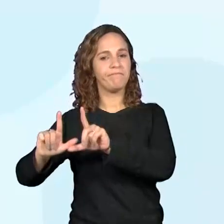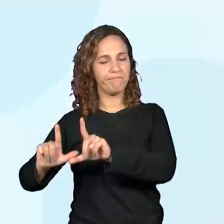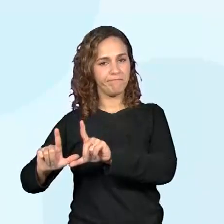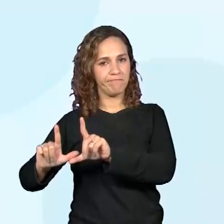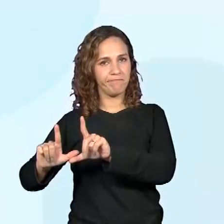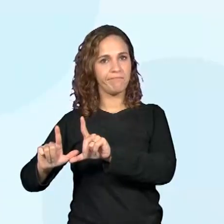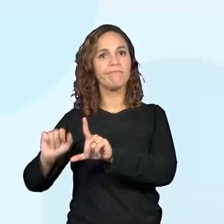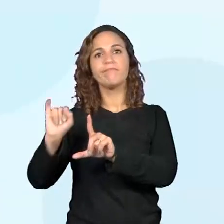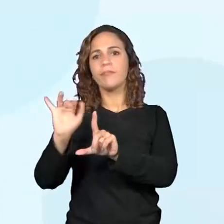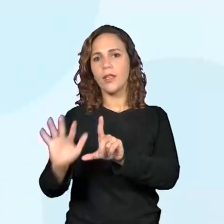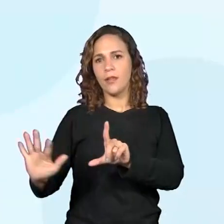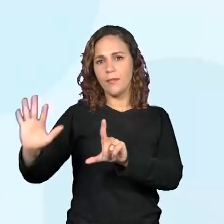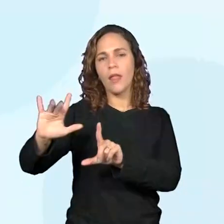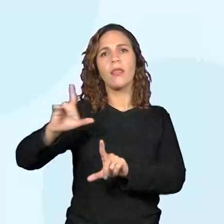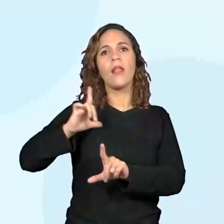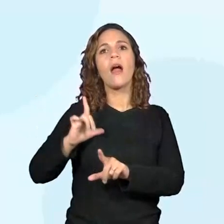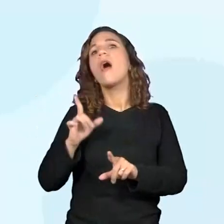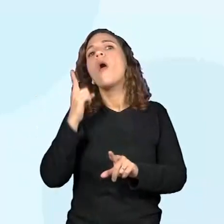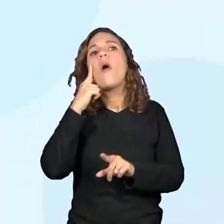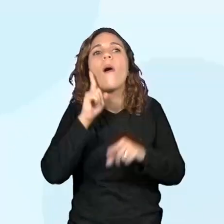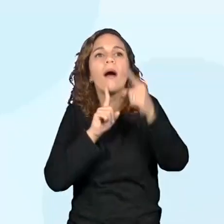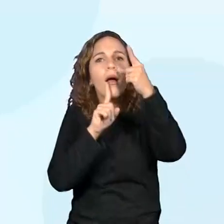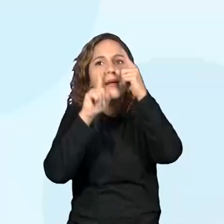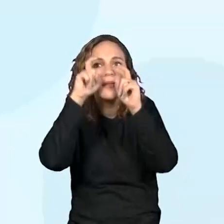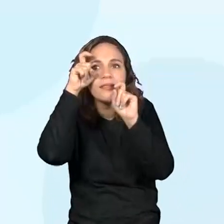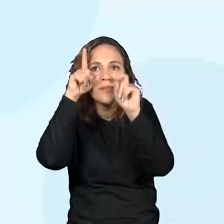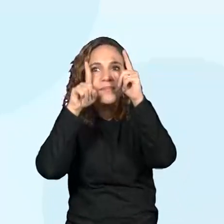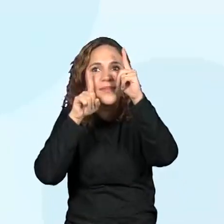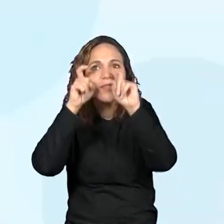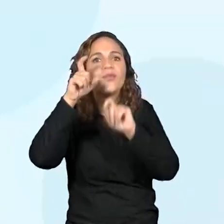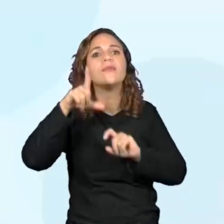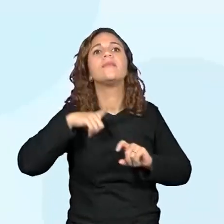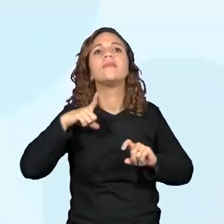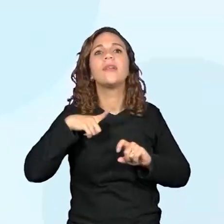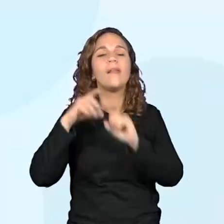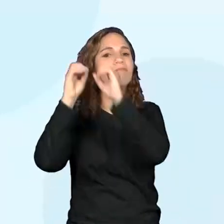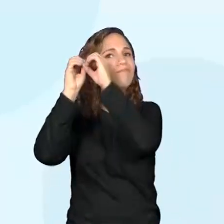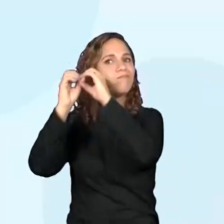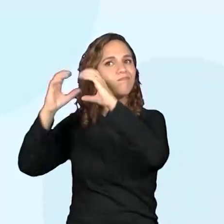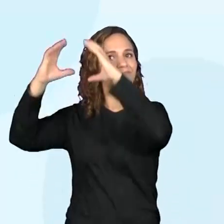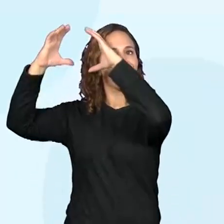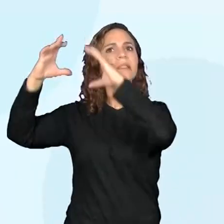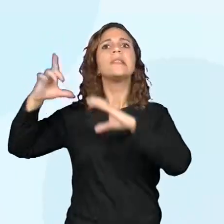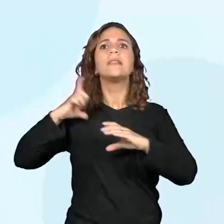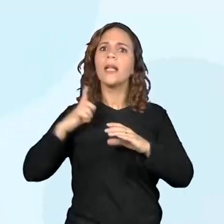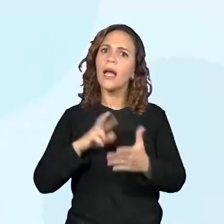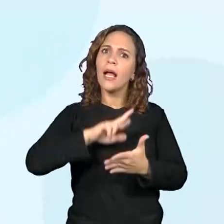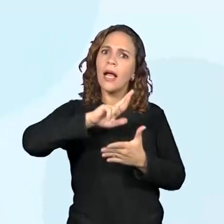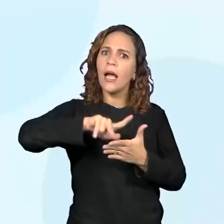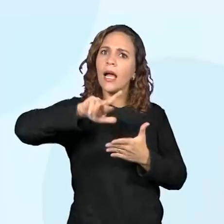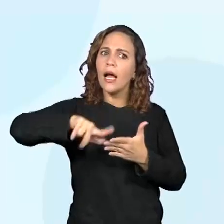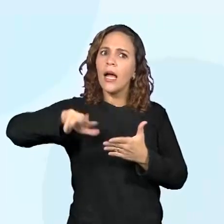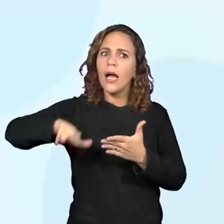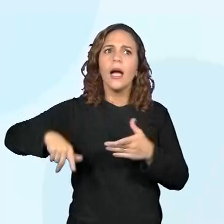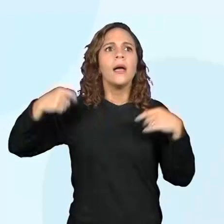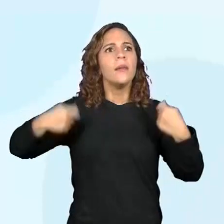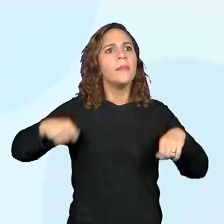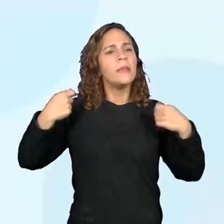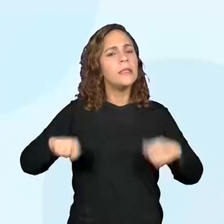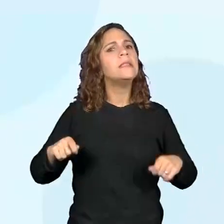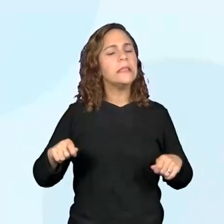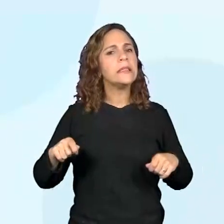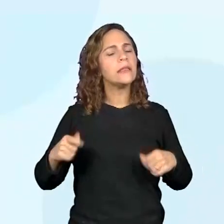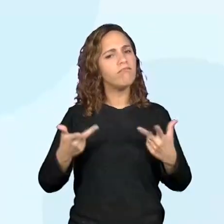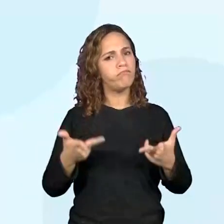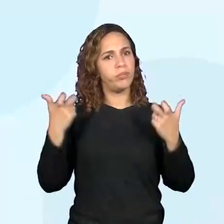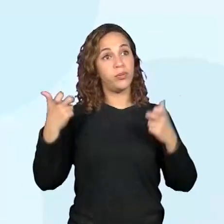imagem, tem expressões dos personagens, tem balão, tem vários elementos aí que nós conversamos. Ó,